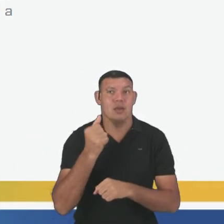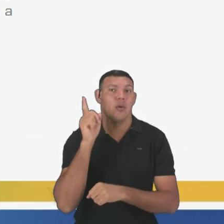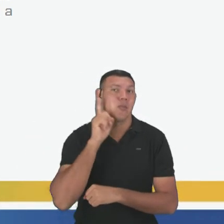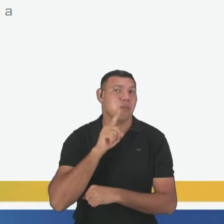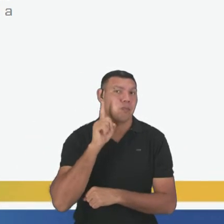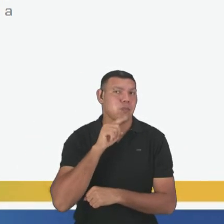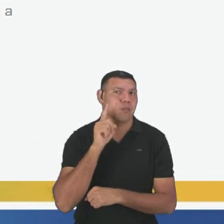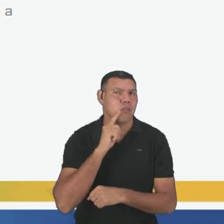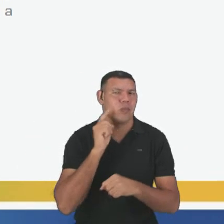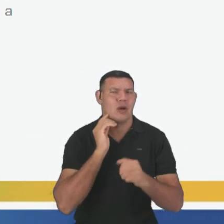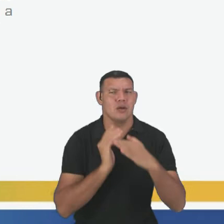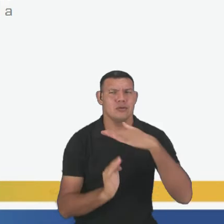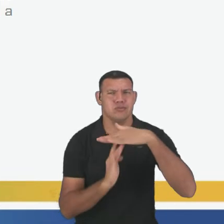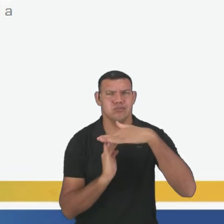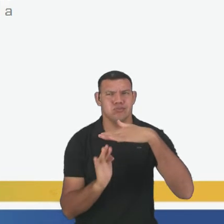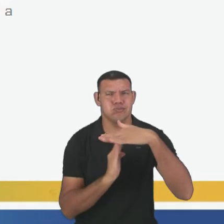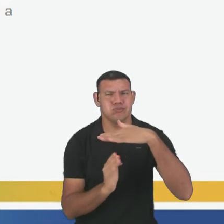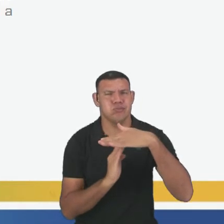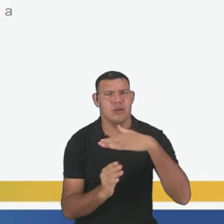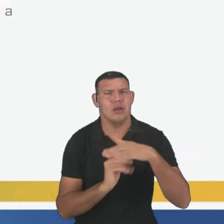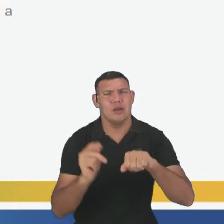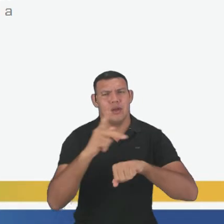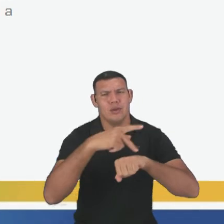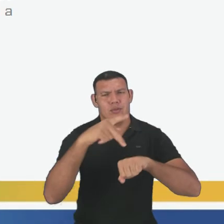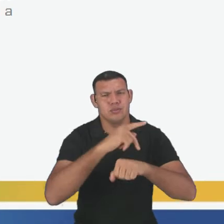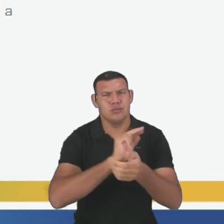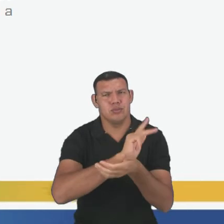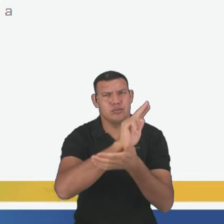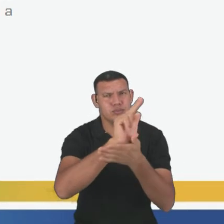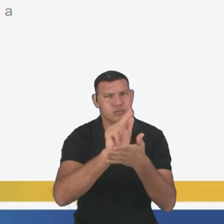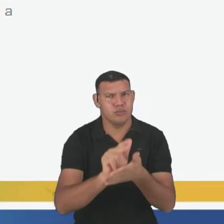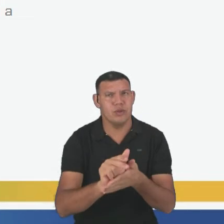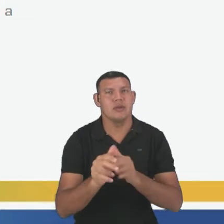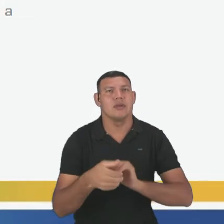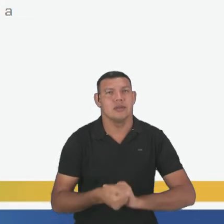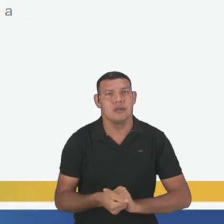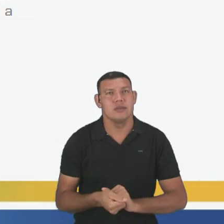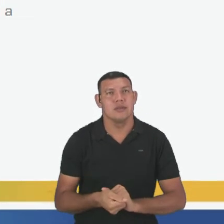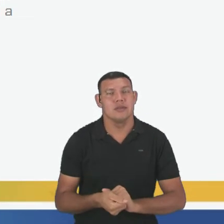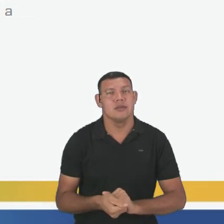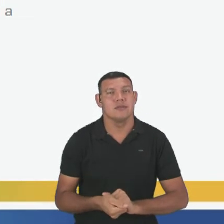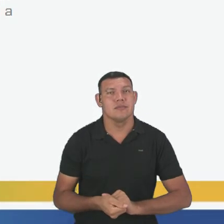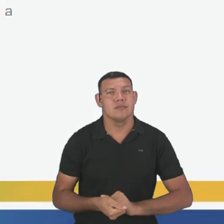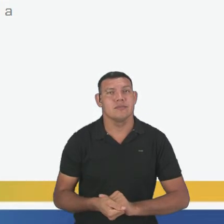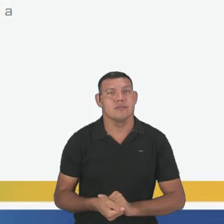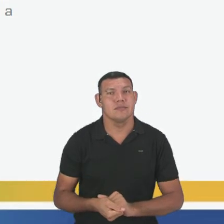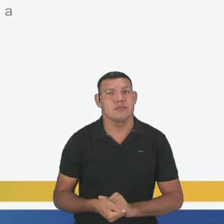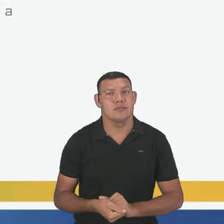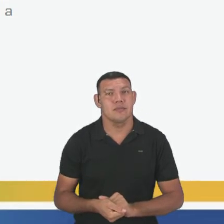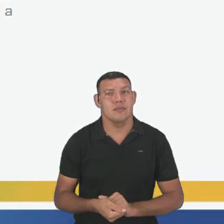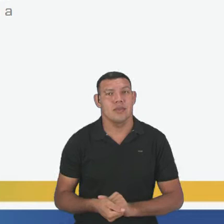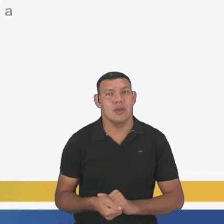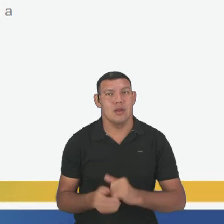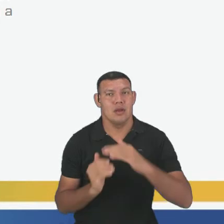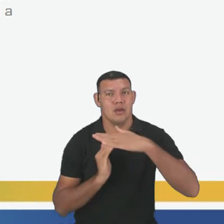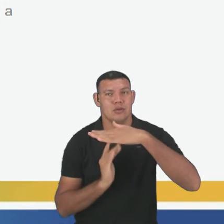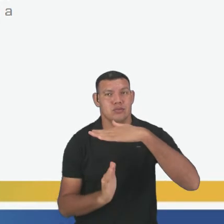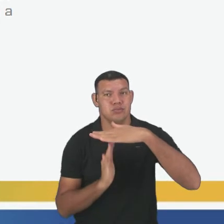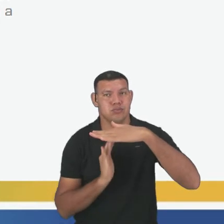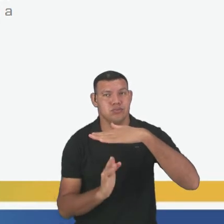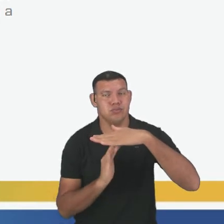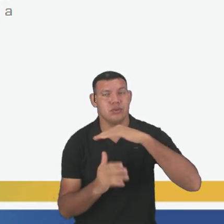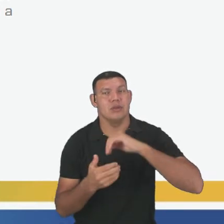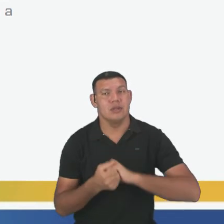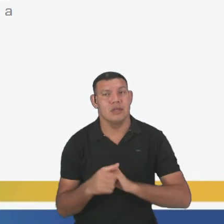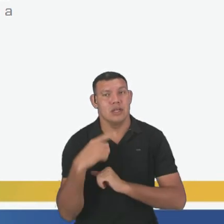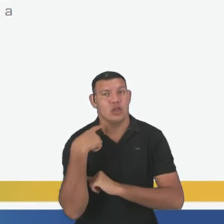recebido muitos migrantes de várias partes do mundo. É comum a saída, chamado de emigrante. Quando você chega no lugar, você é um imigrante. Quando